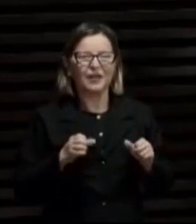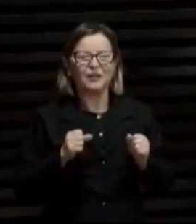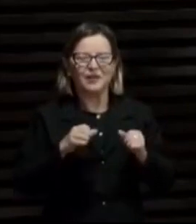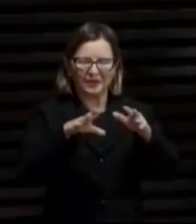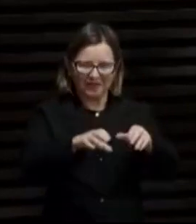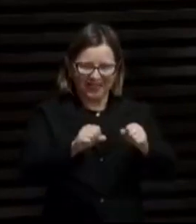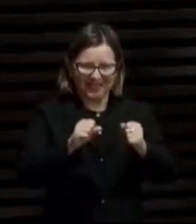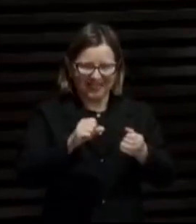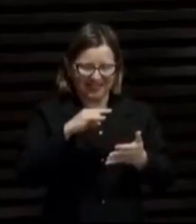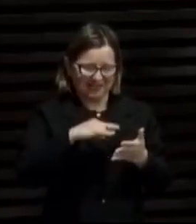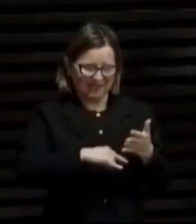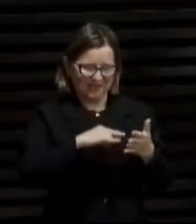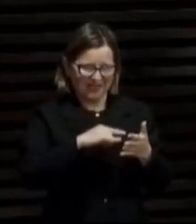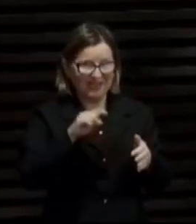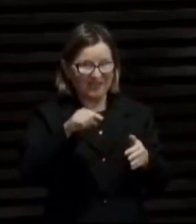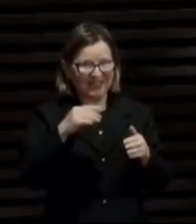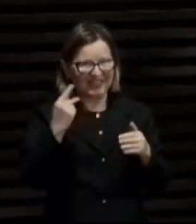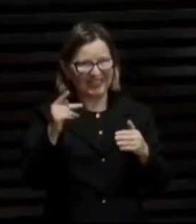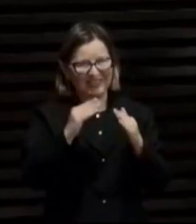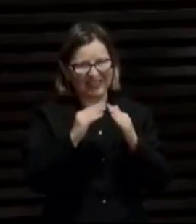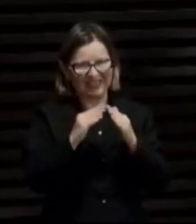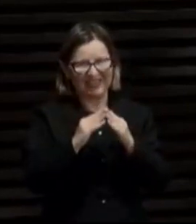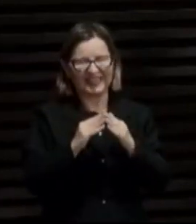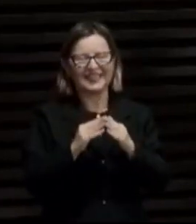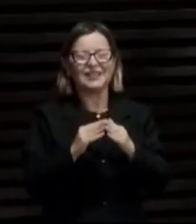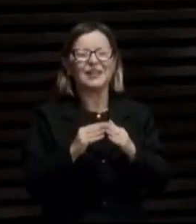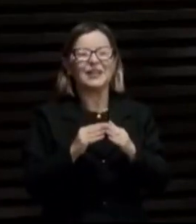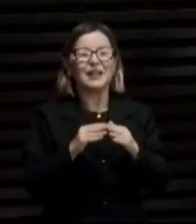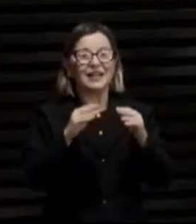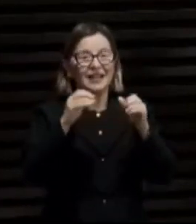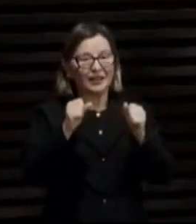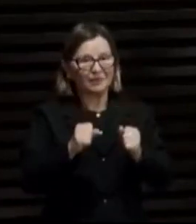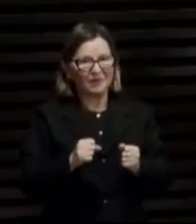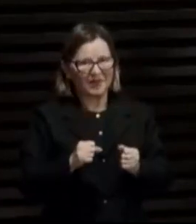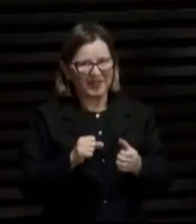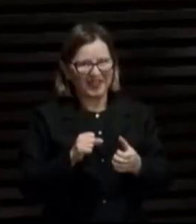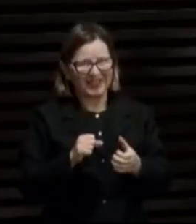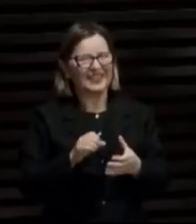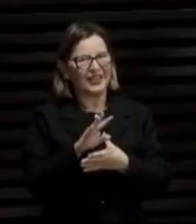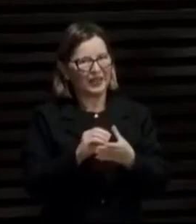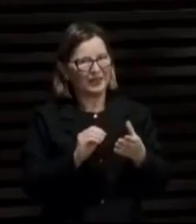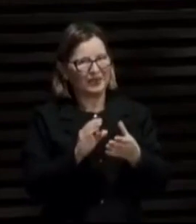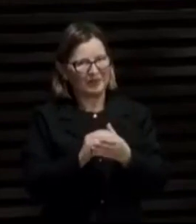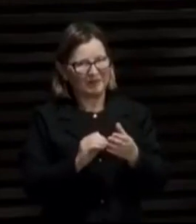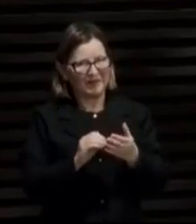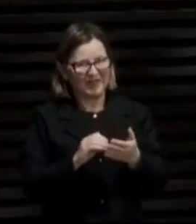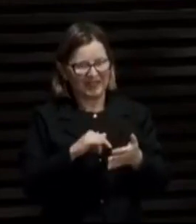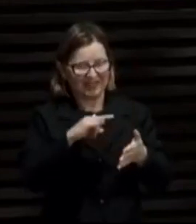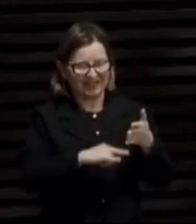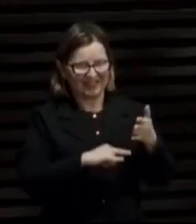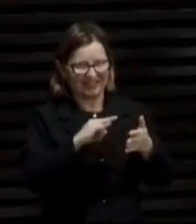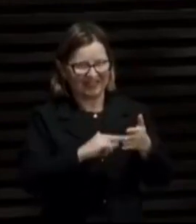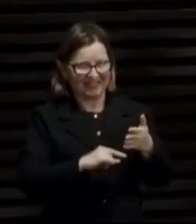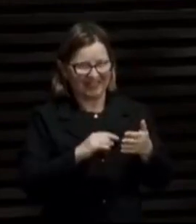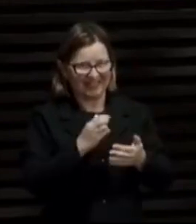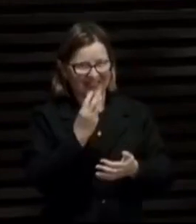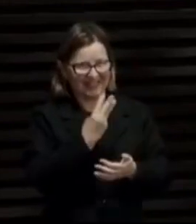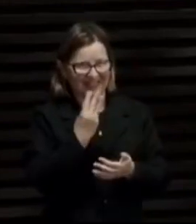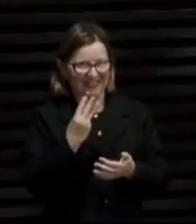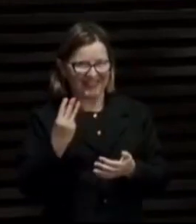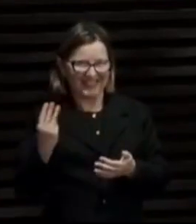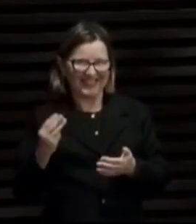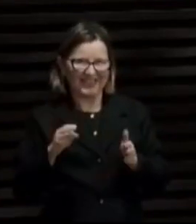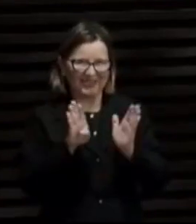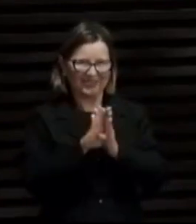está em casa, pode baixar também esse boletim. E a última vez que eu estive aqui com os irmãos,